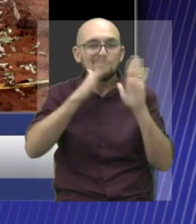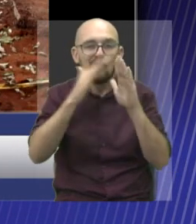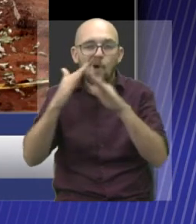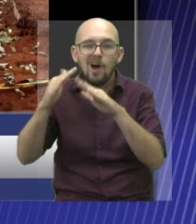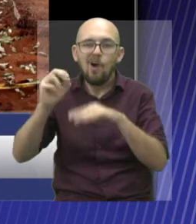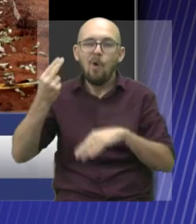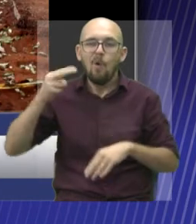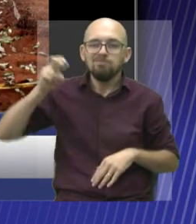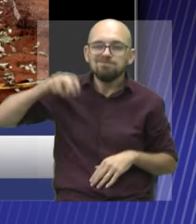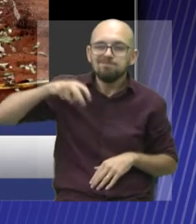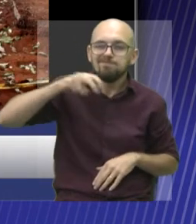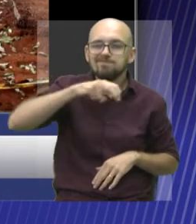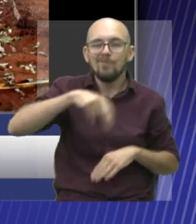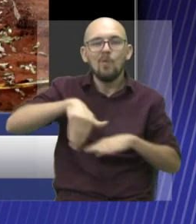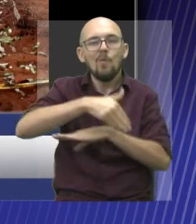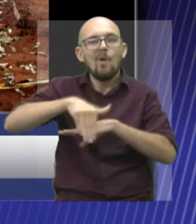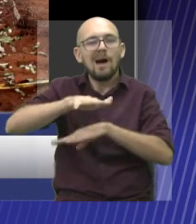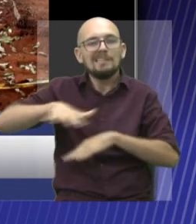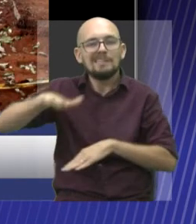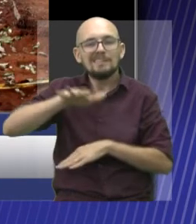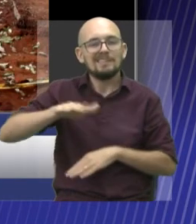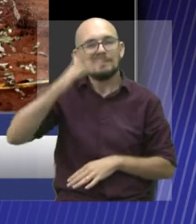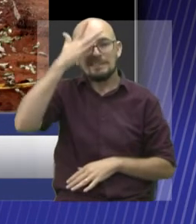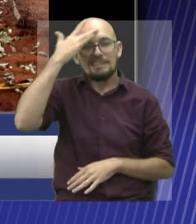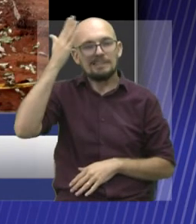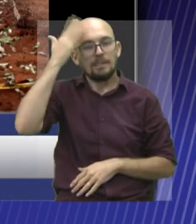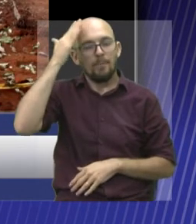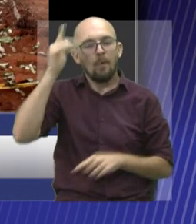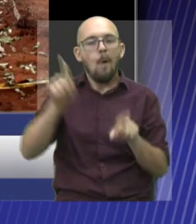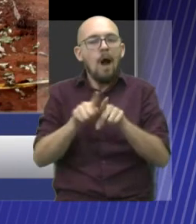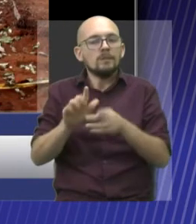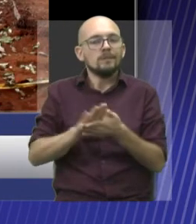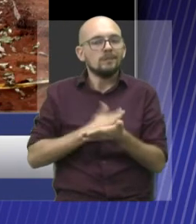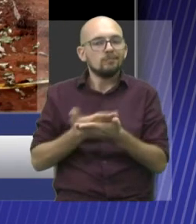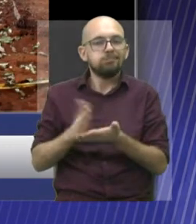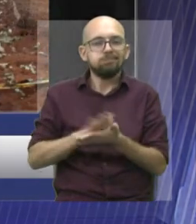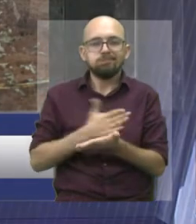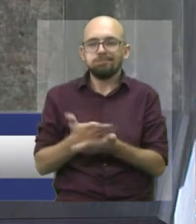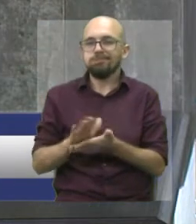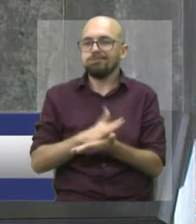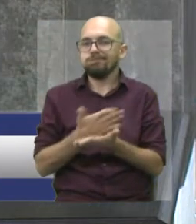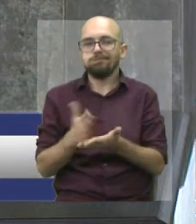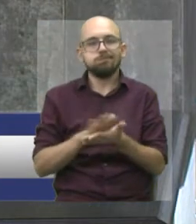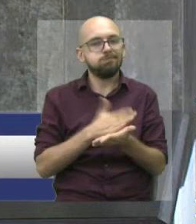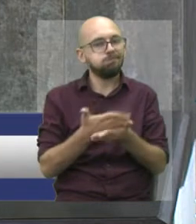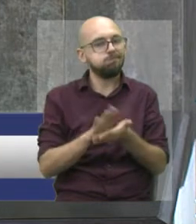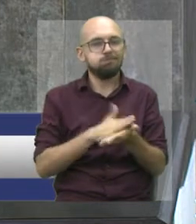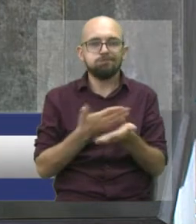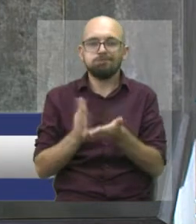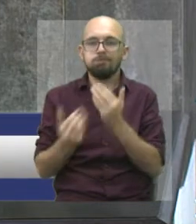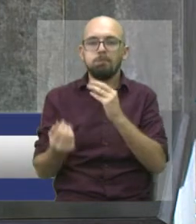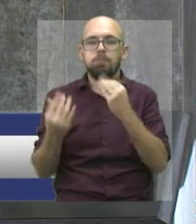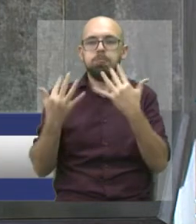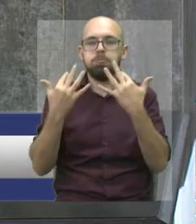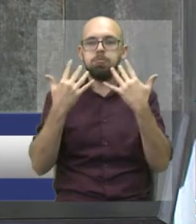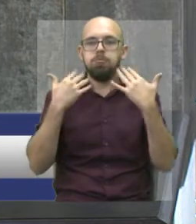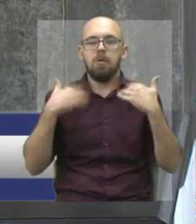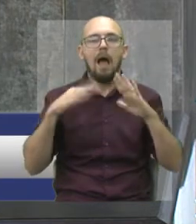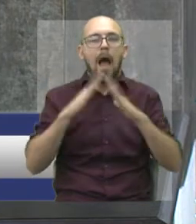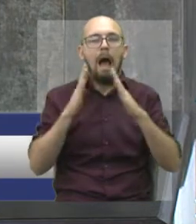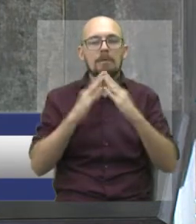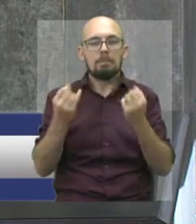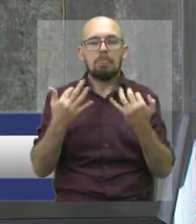trafegam por essas ruas, sabem do transtorno que isso vem causando, esse incômodo da sujeira,